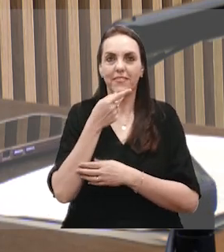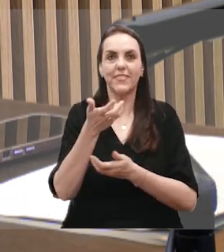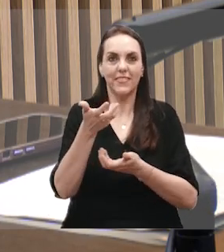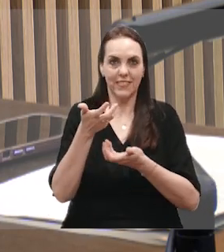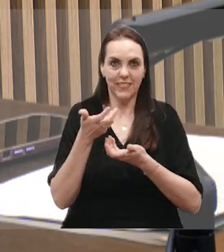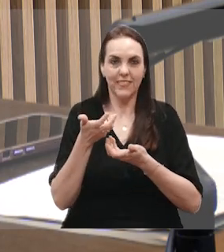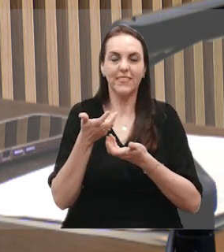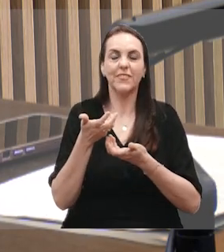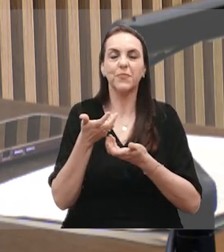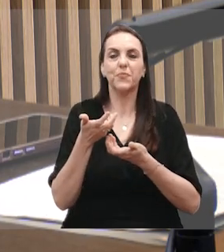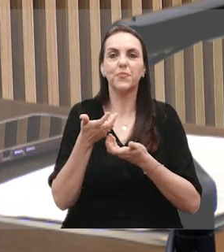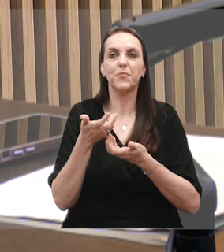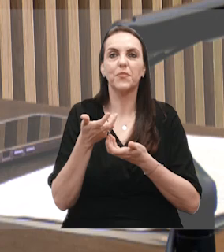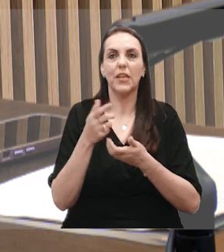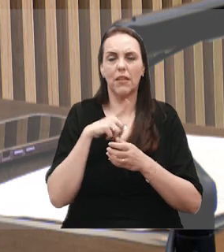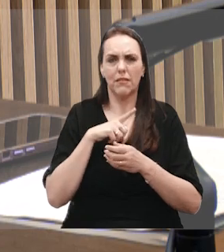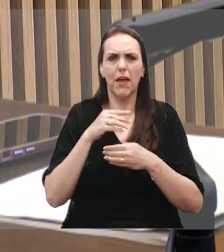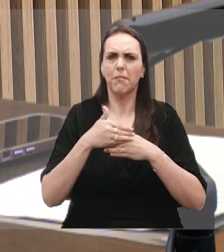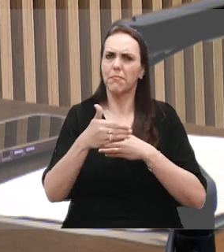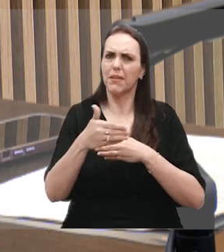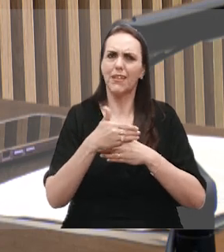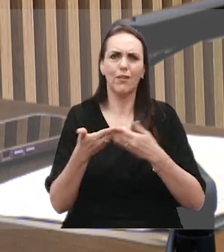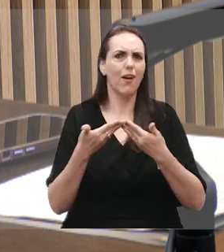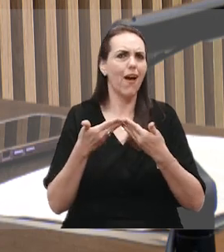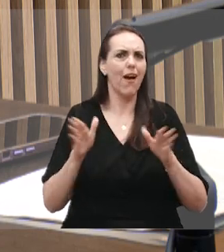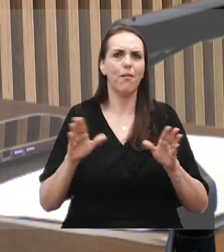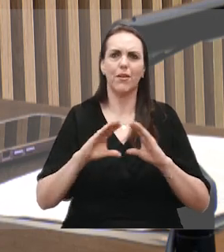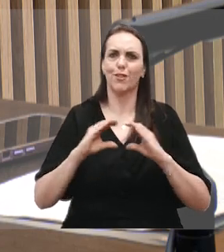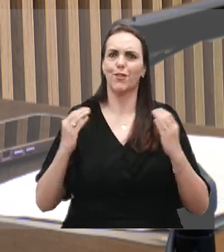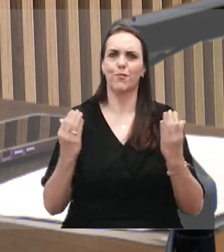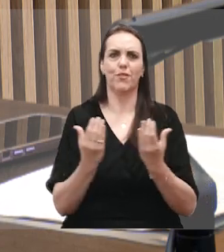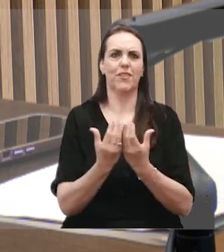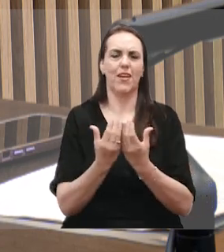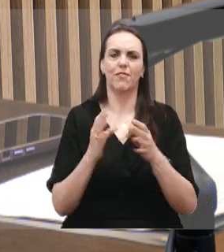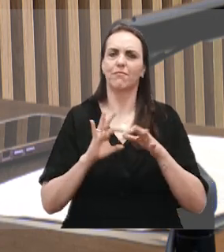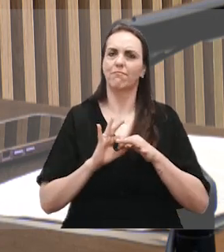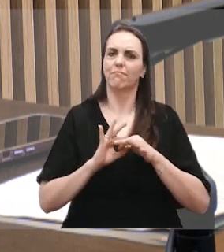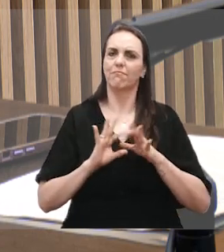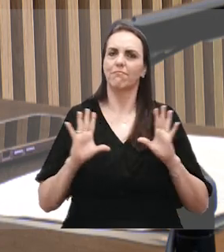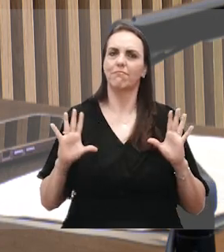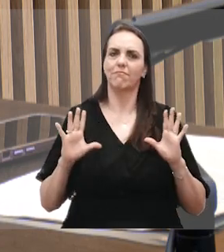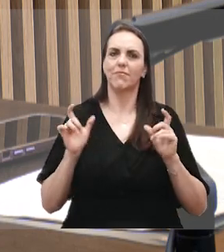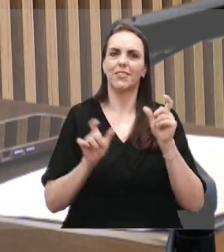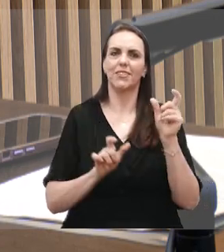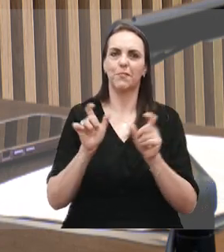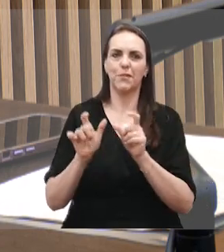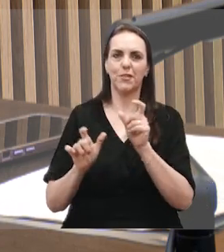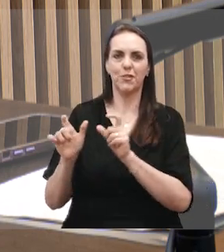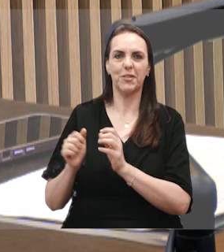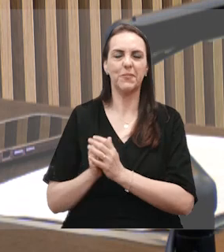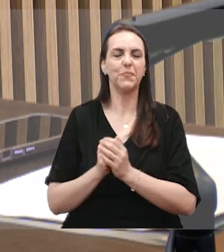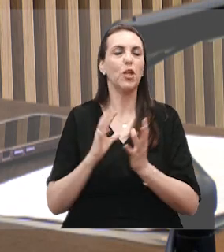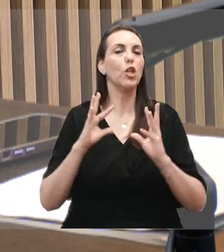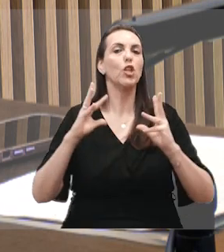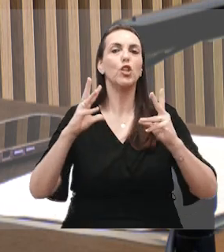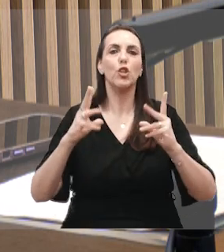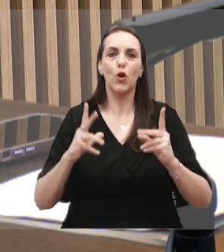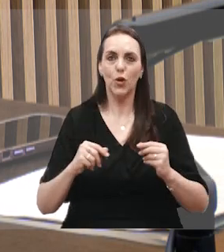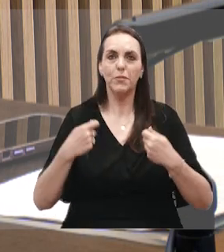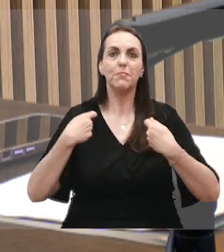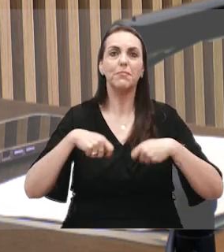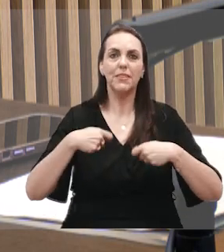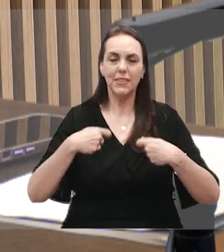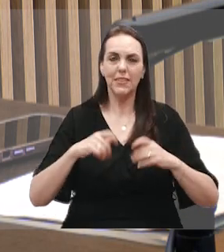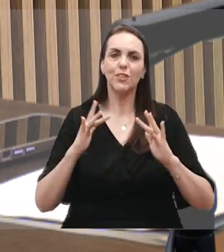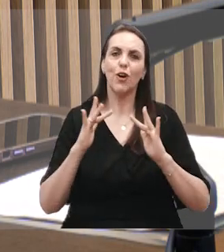tem um mandato muito aberto à comunidade, está à disposição das pessoas, então todas as pessoas que precisarem